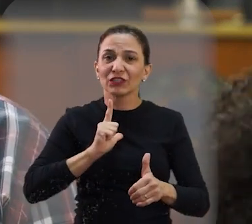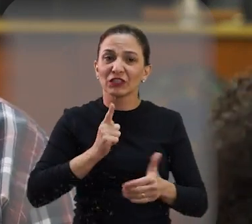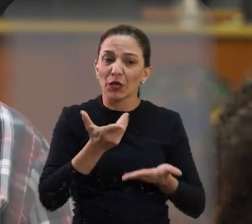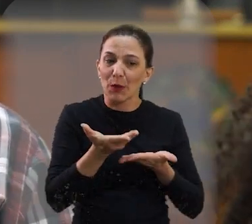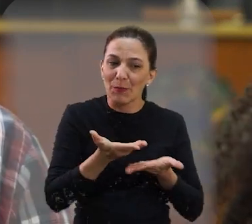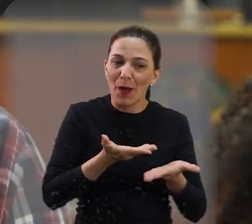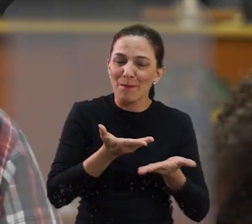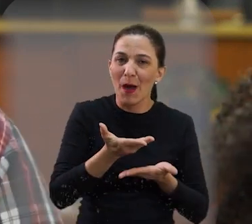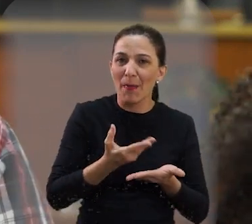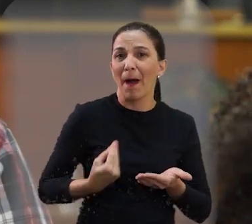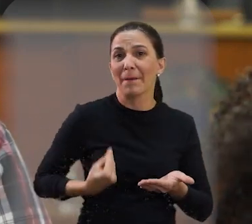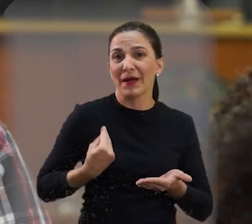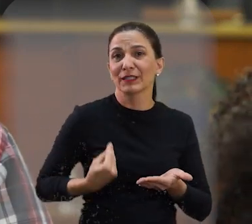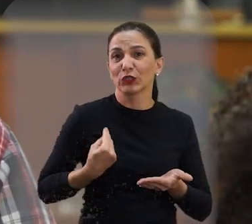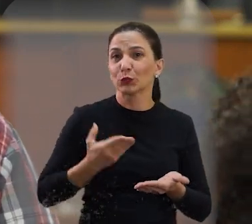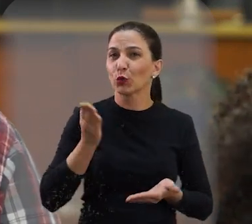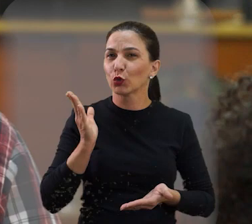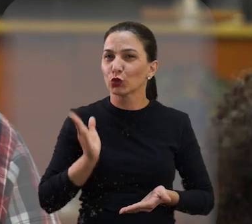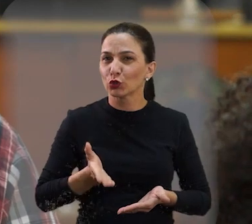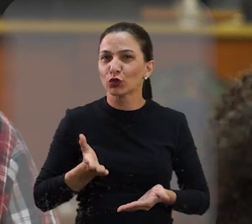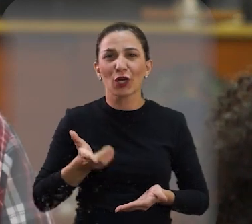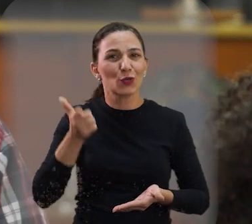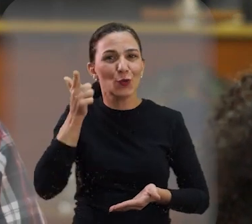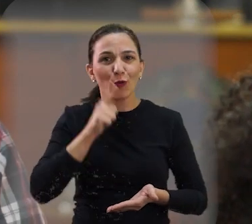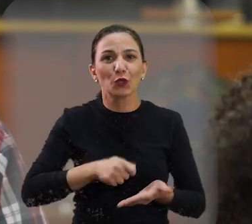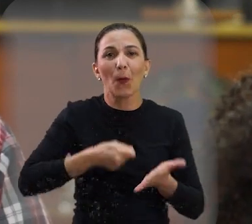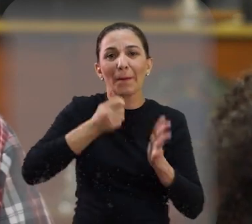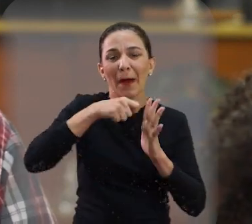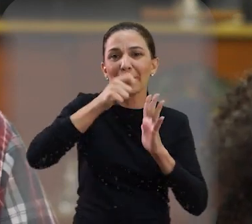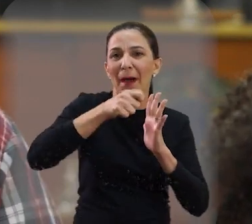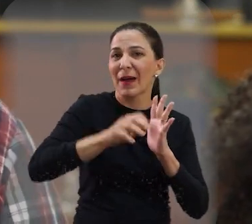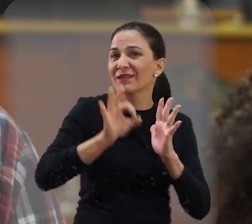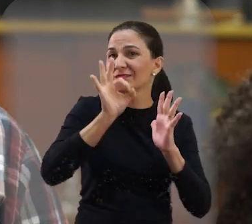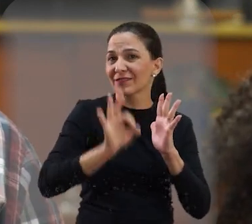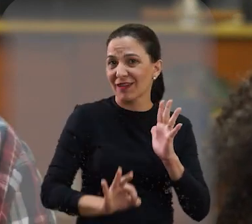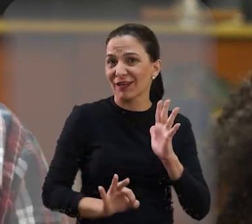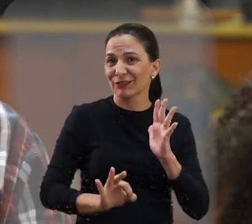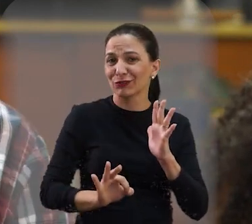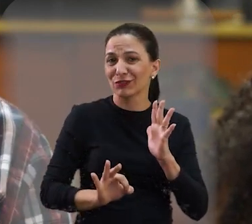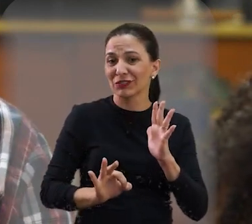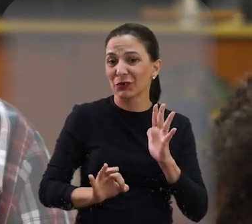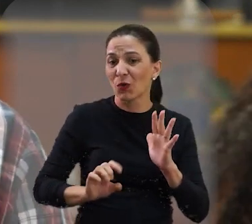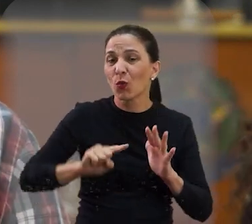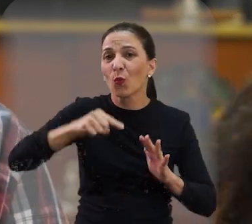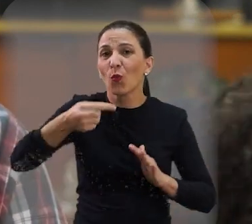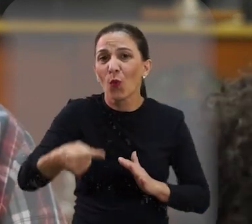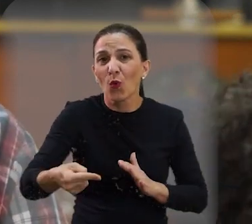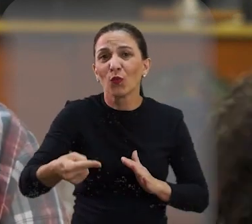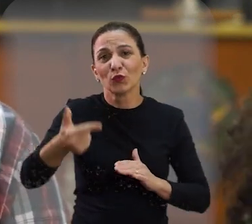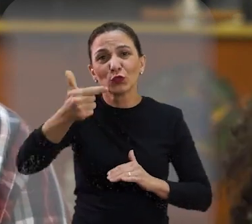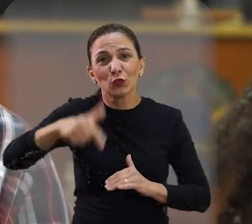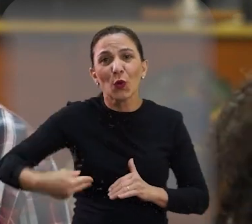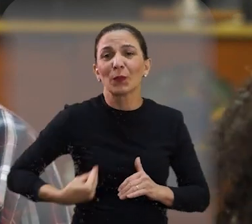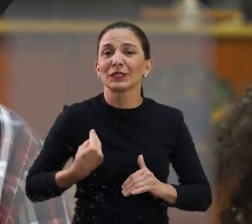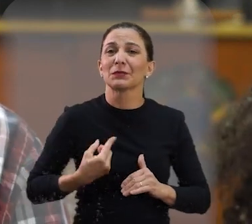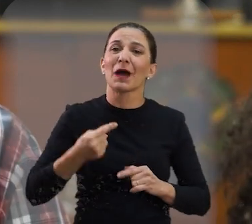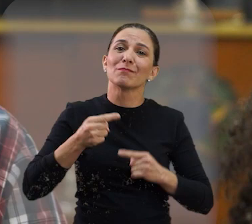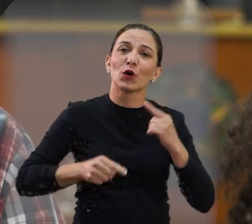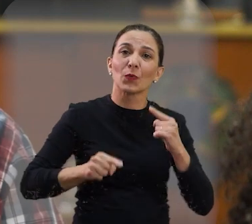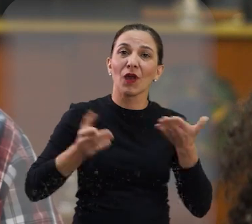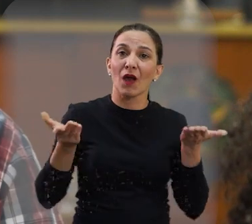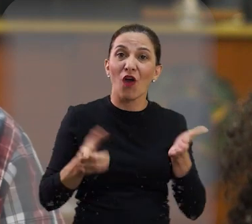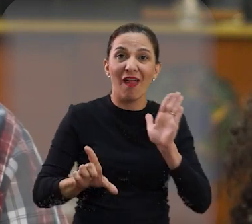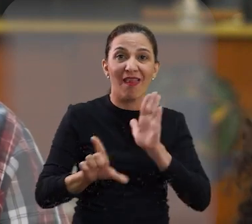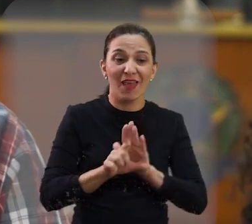as dificuldades também não conseguiu arcar com esse parcelamento tava prejudicado e não poder participar desse refeição agora já foi também